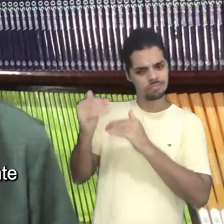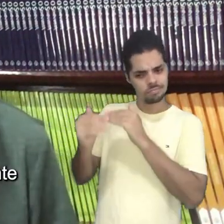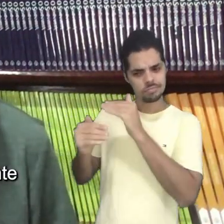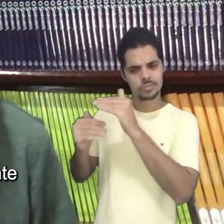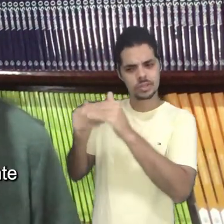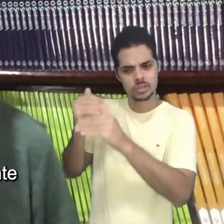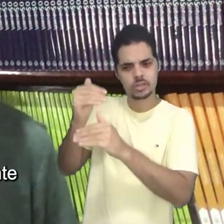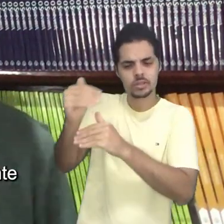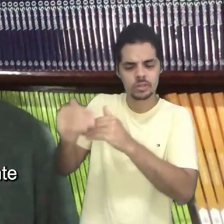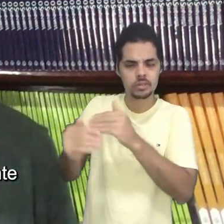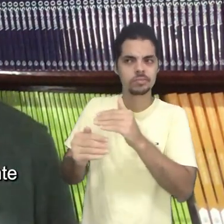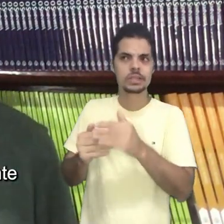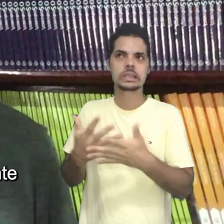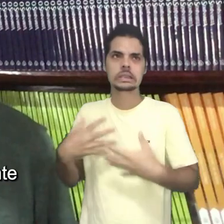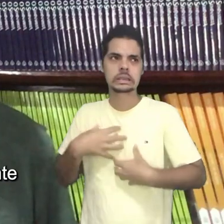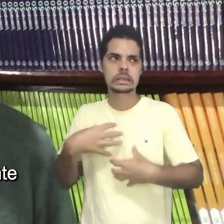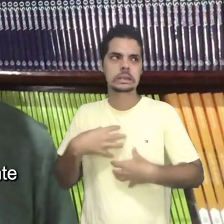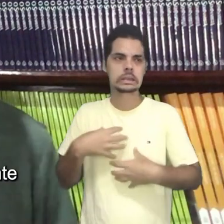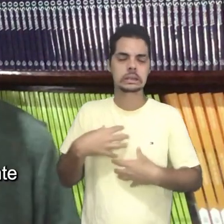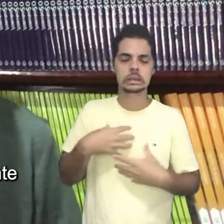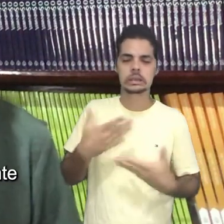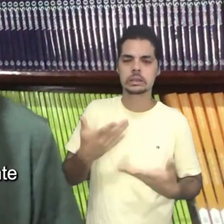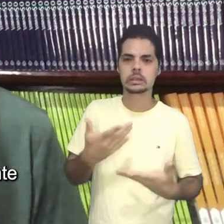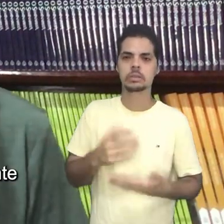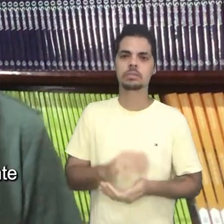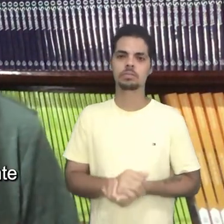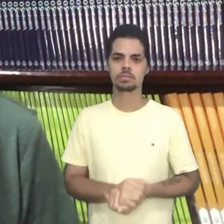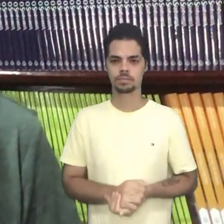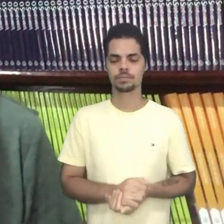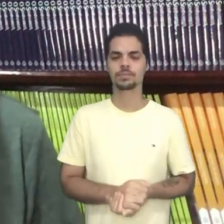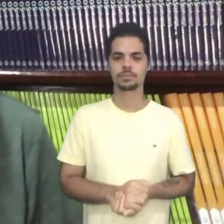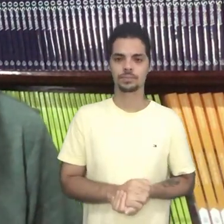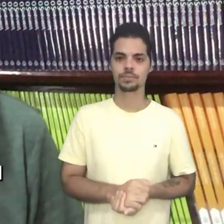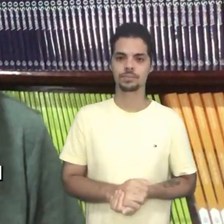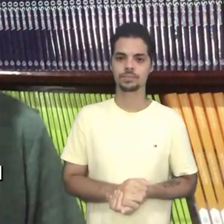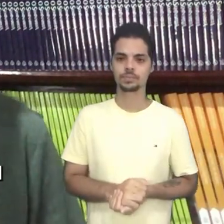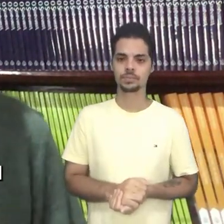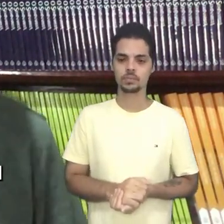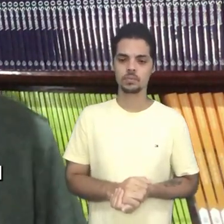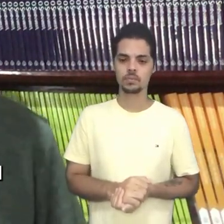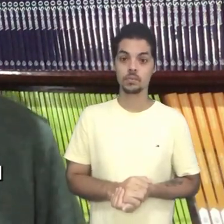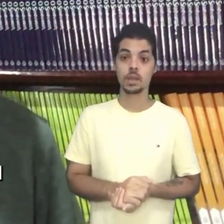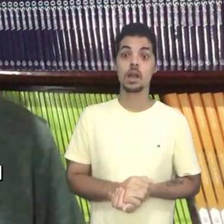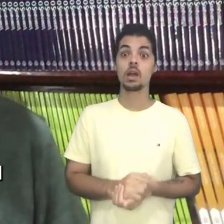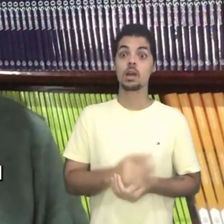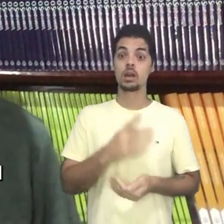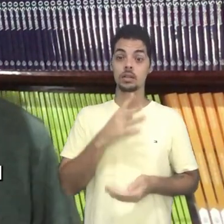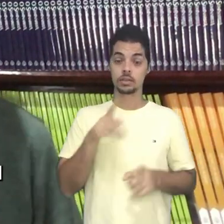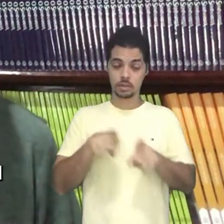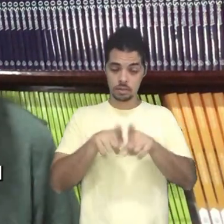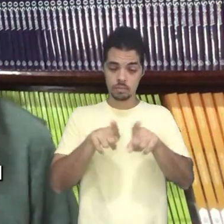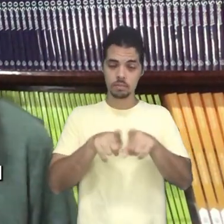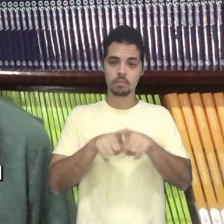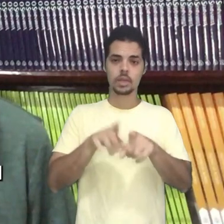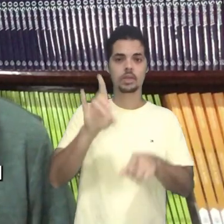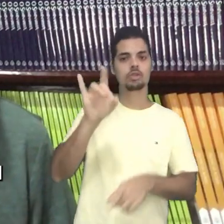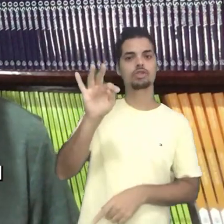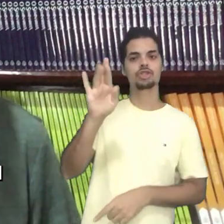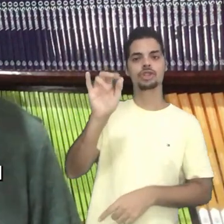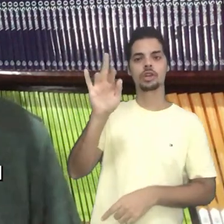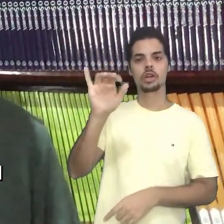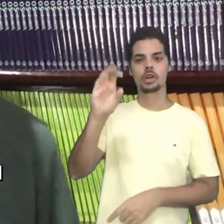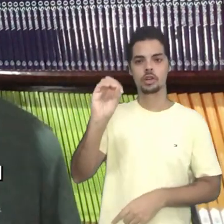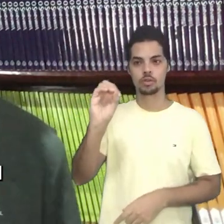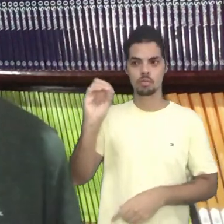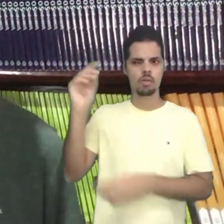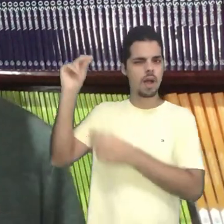seu filho não tinha idade suficiente para assumir o trono, nesse período, redatores do jornal